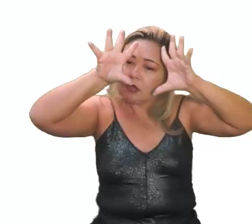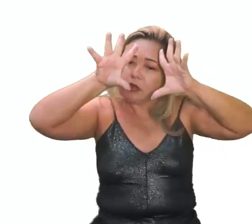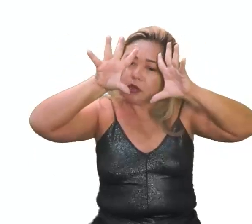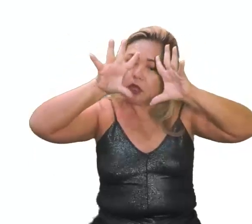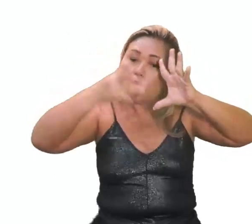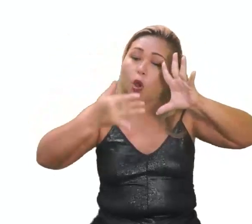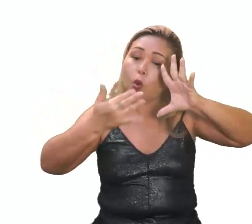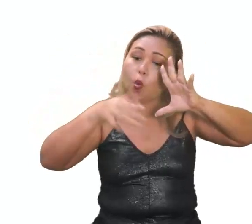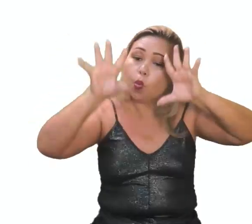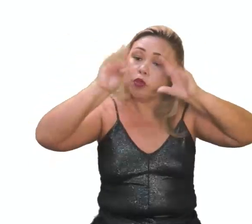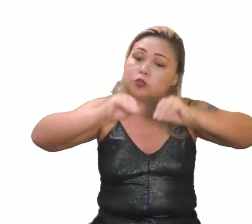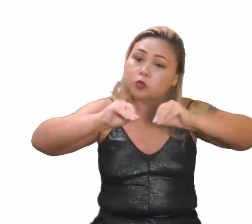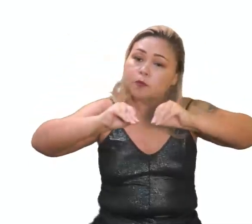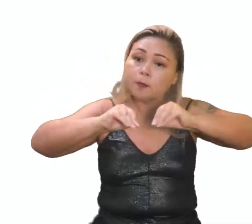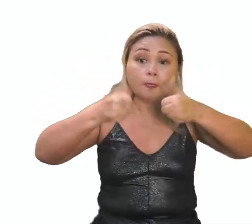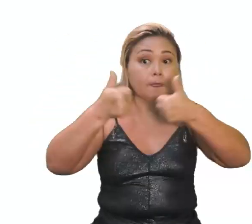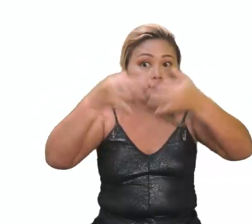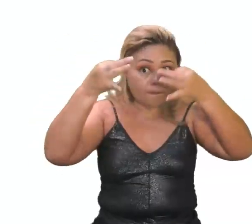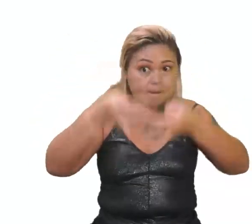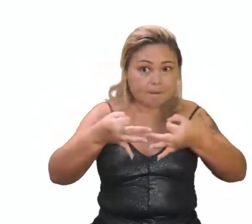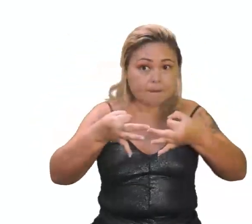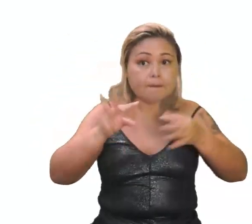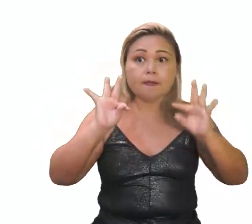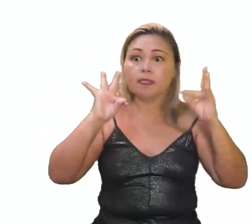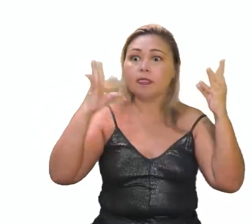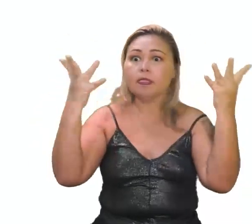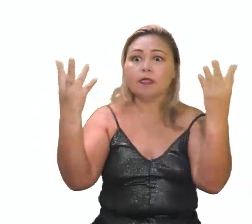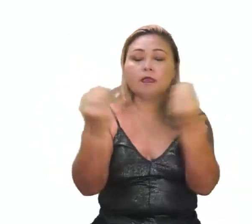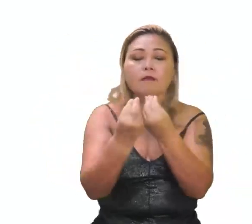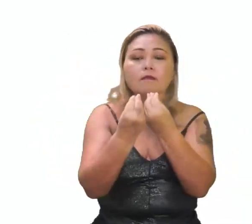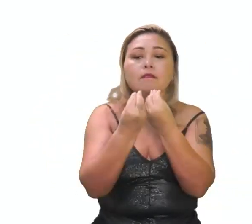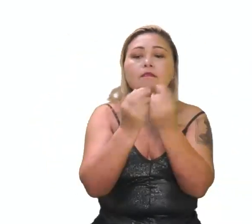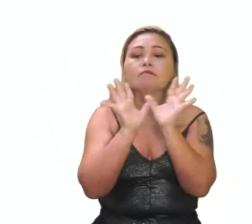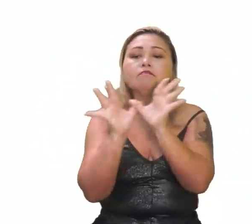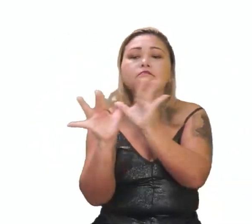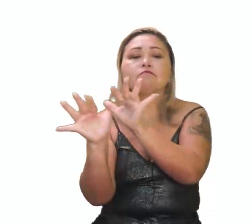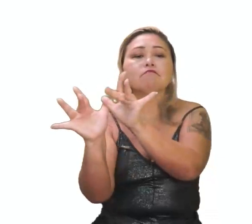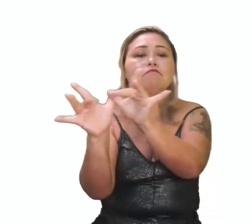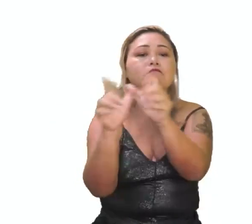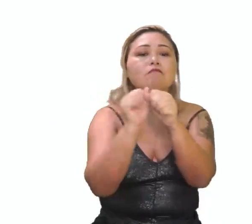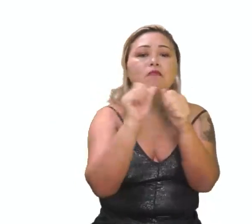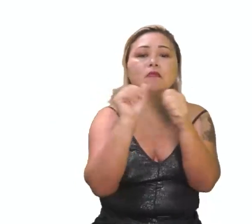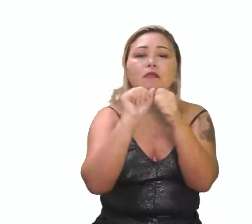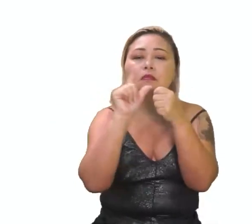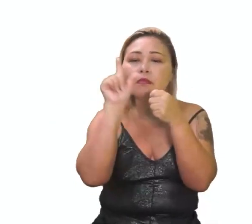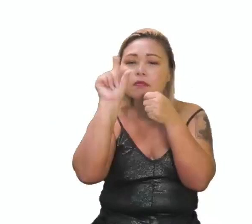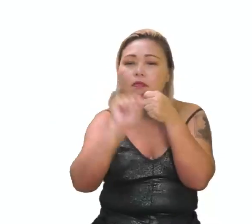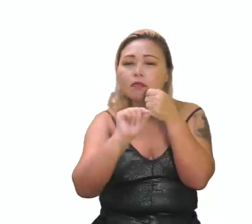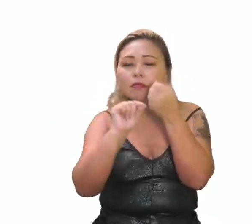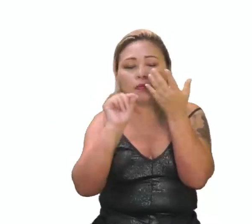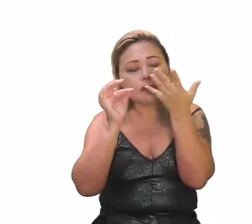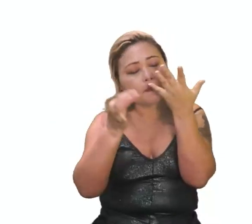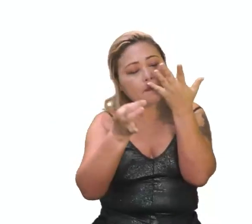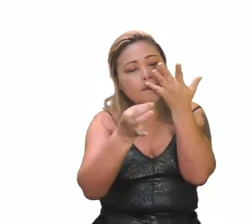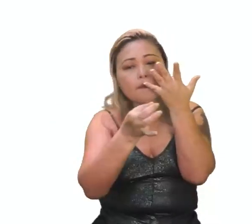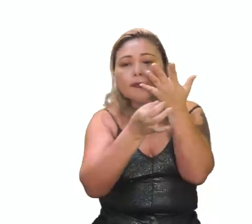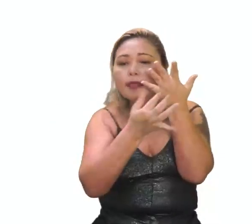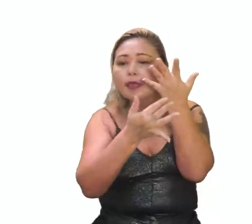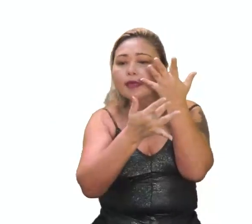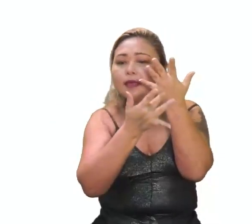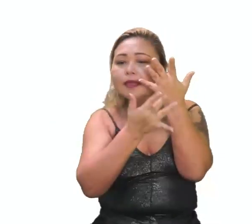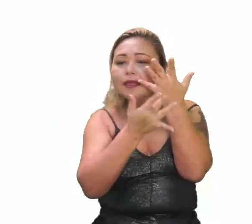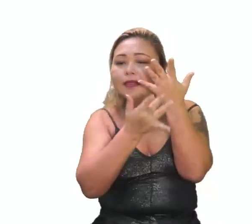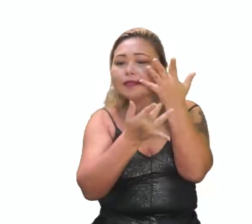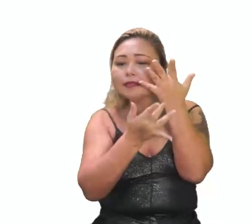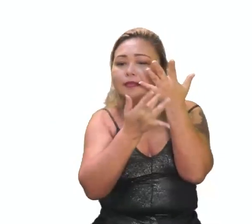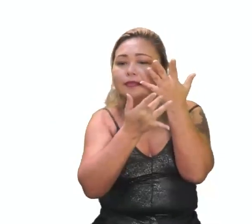493 de cor mais escura, perfeito? Todas elas haviam sido marcadas por uma pequena mancha de tinta,